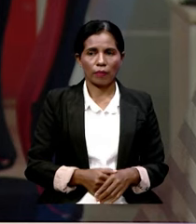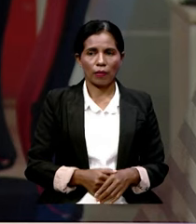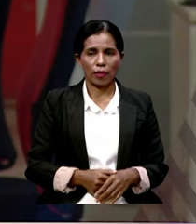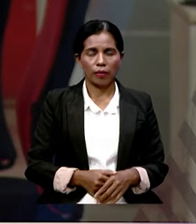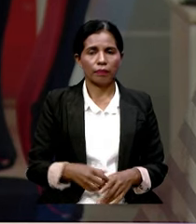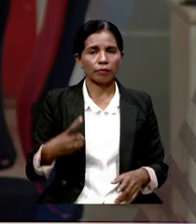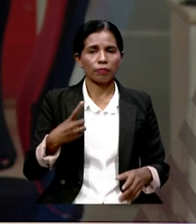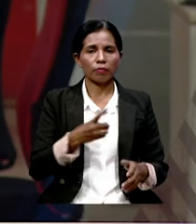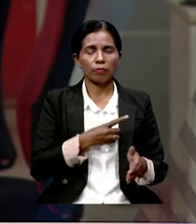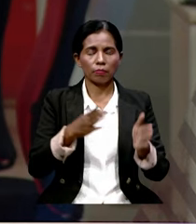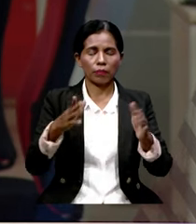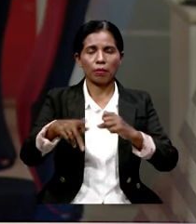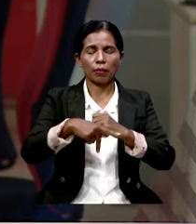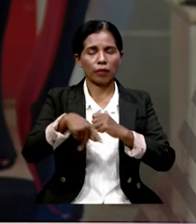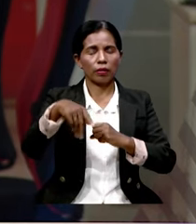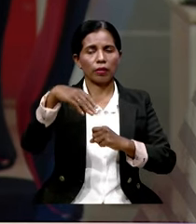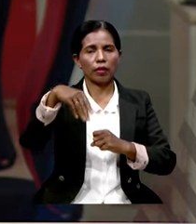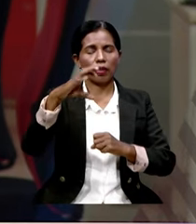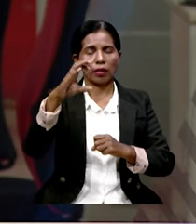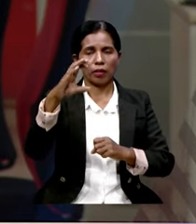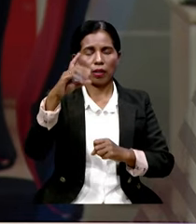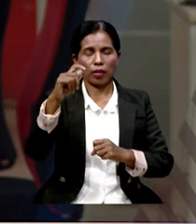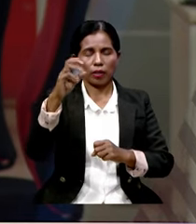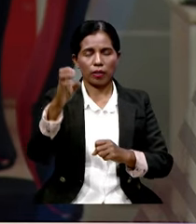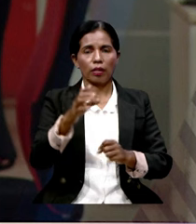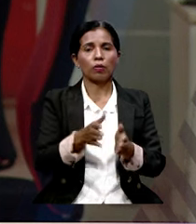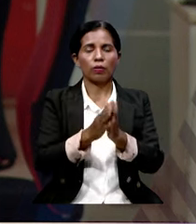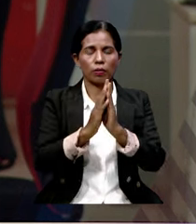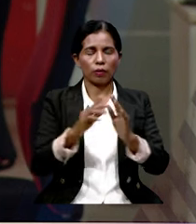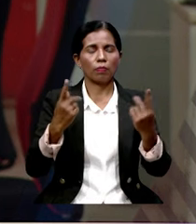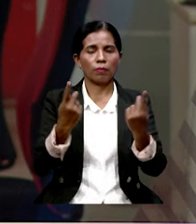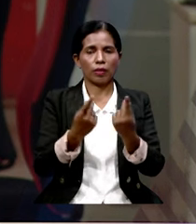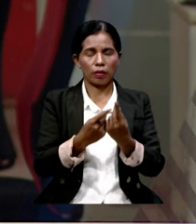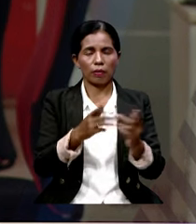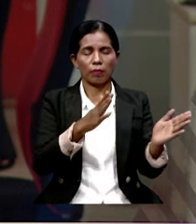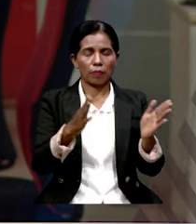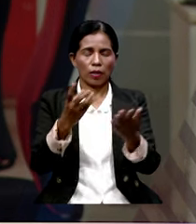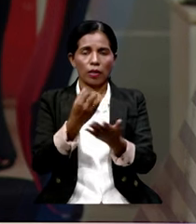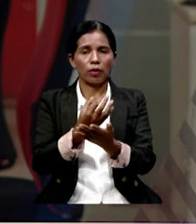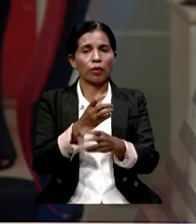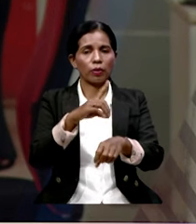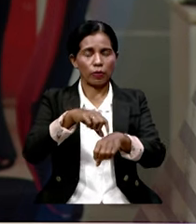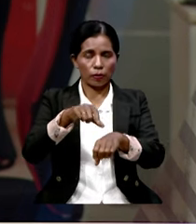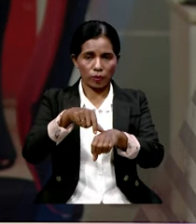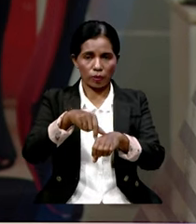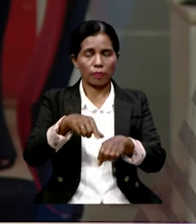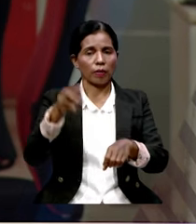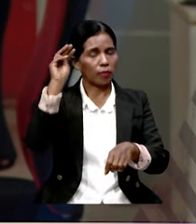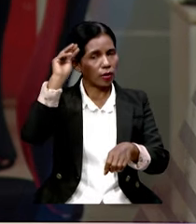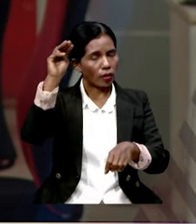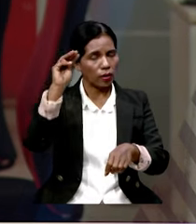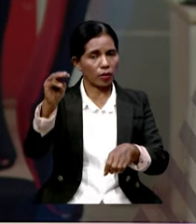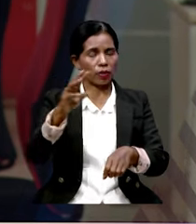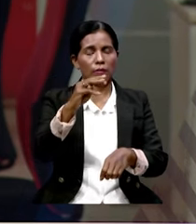Deputado bancada Senarte, russa empresa NB prepara doce para ministro Nino Pereira. Ato responsabiliza bani